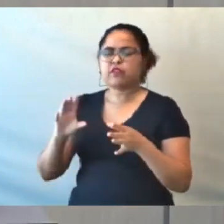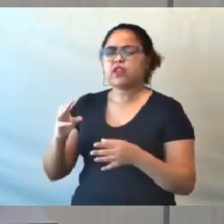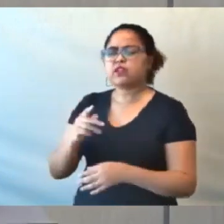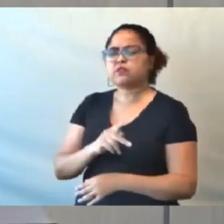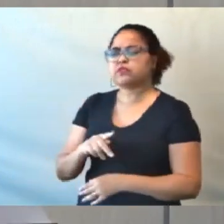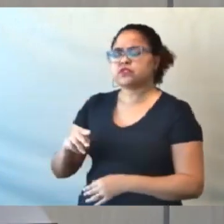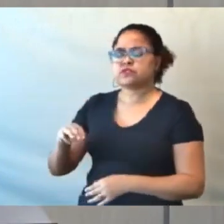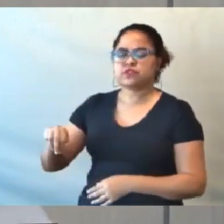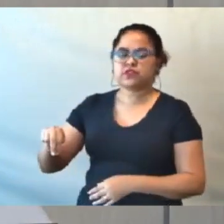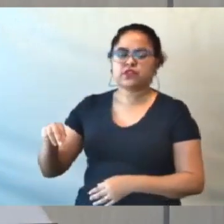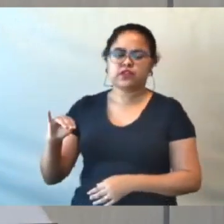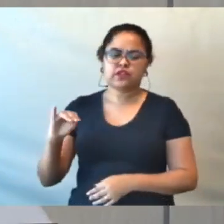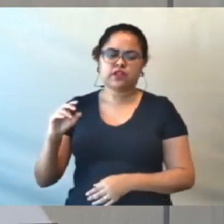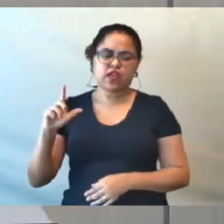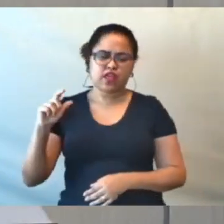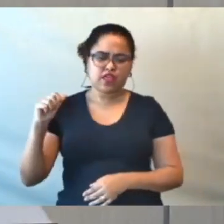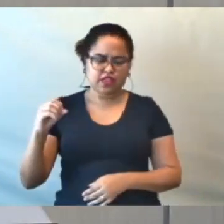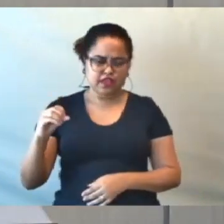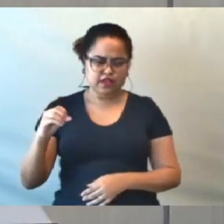Repete, por favor.